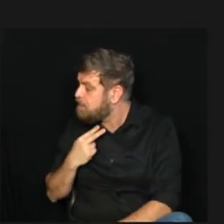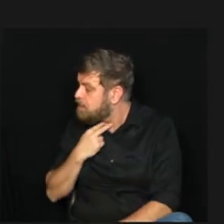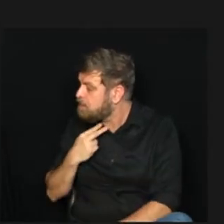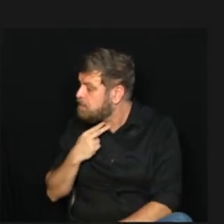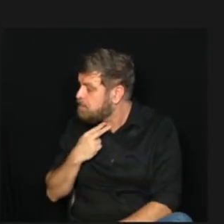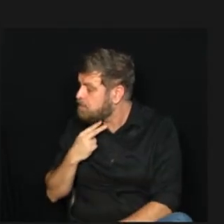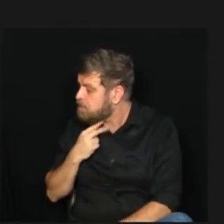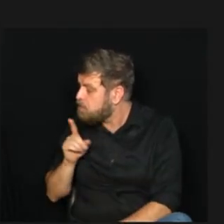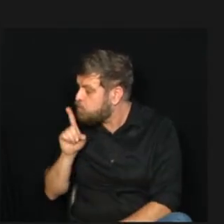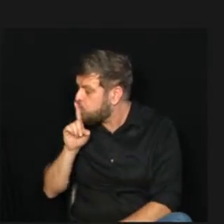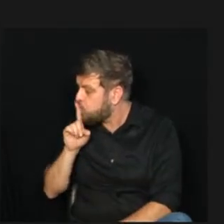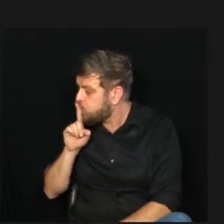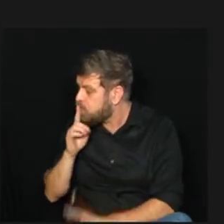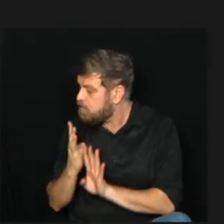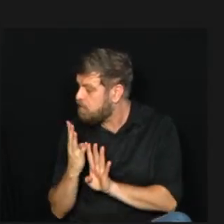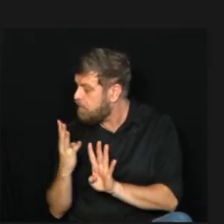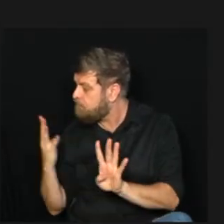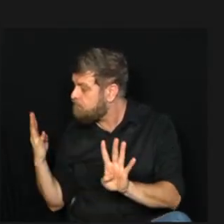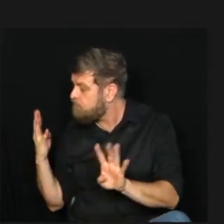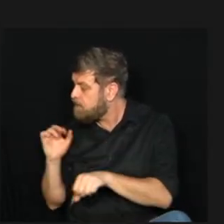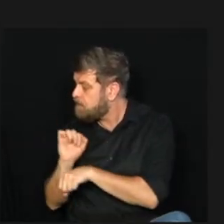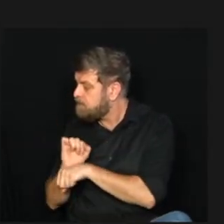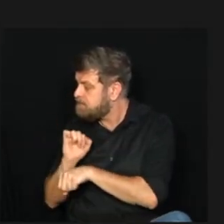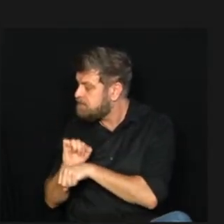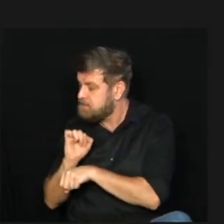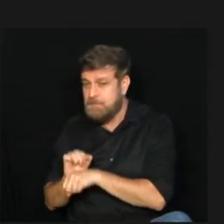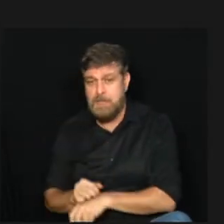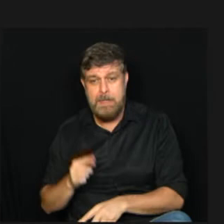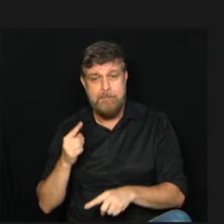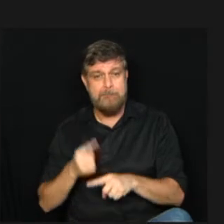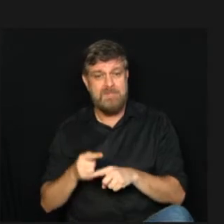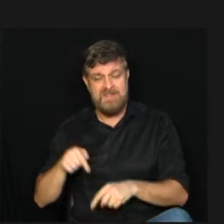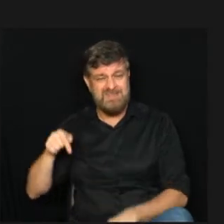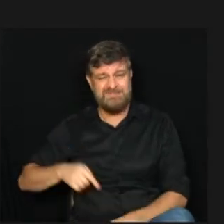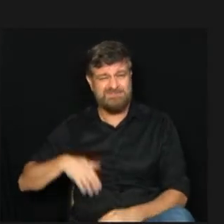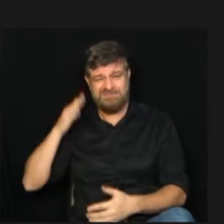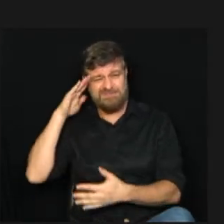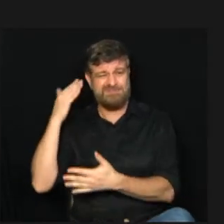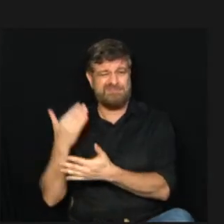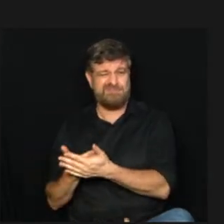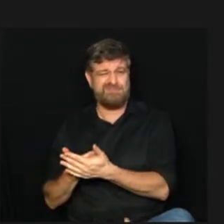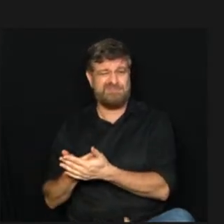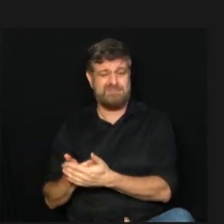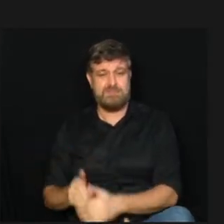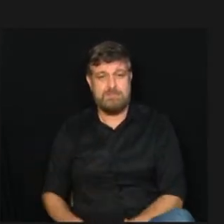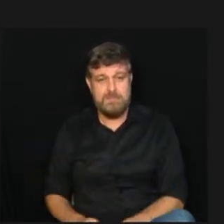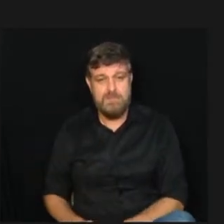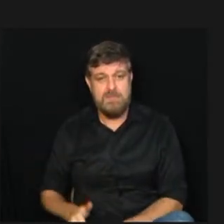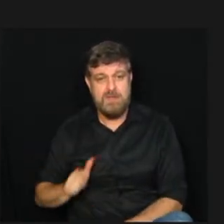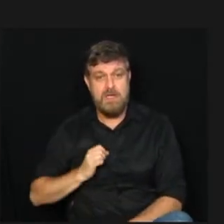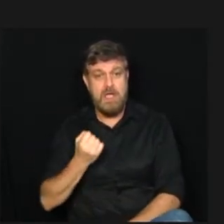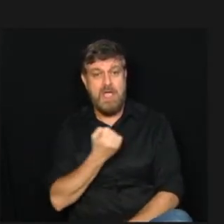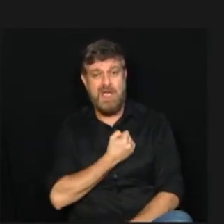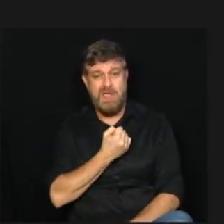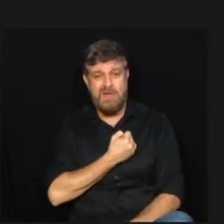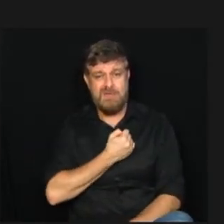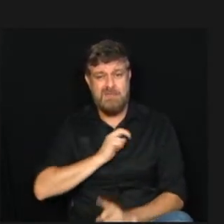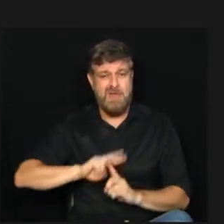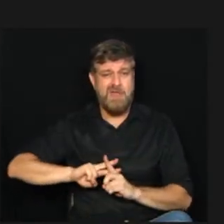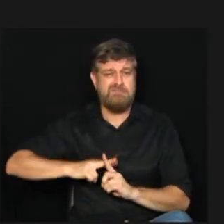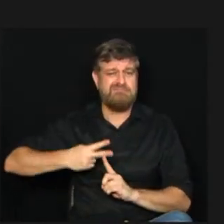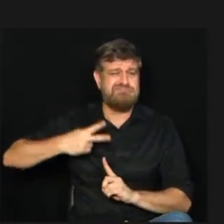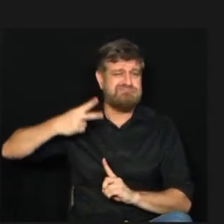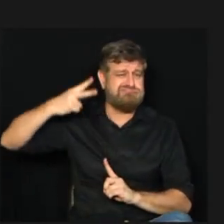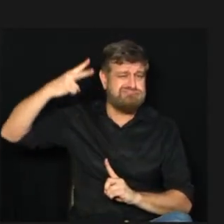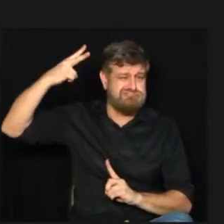se colocar na fila de espera por uma desesperança já dada, e que esse número pode ser muito maior. Então,